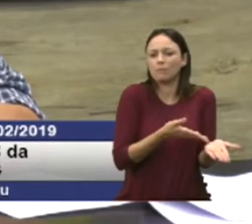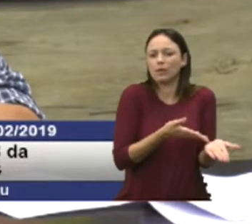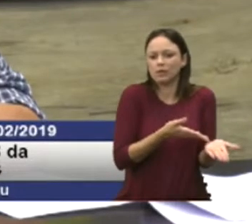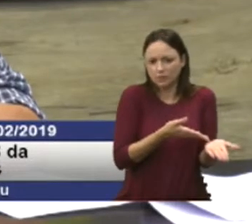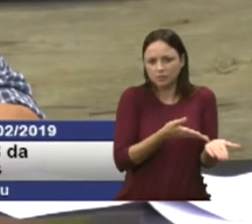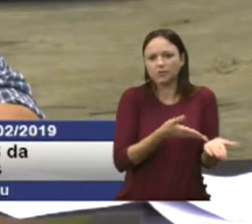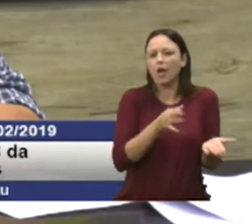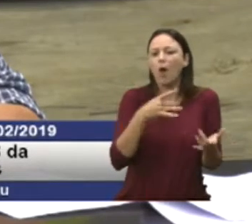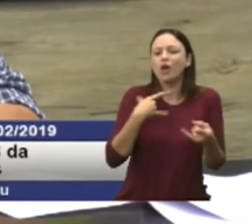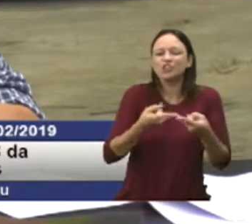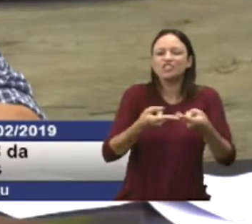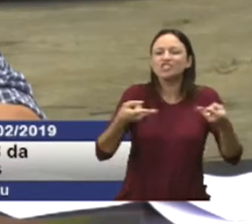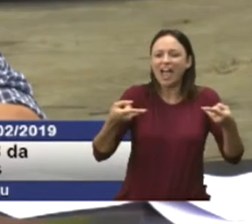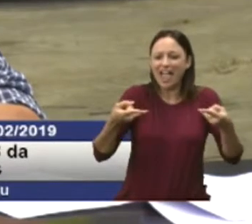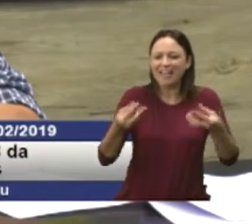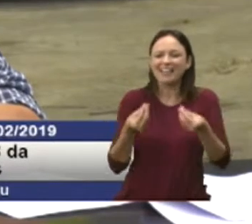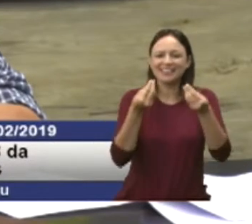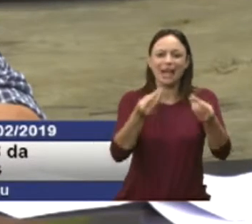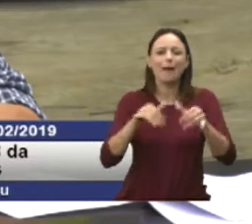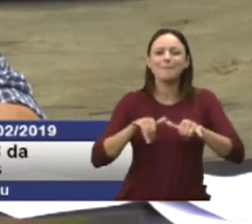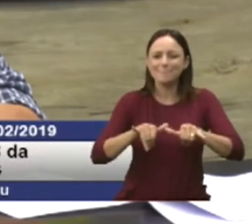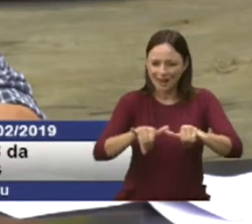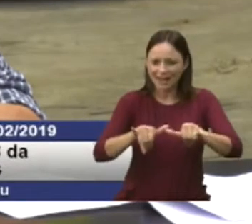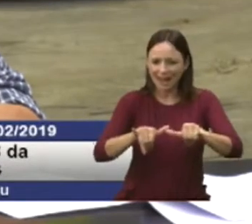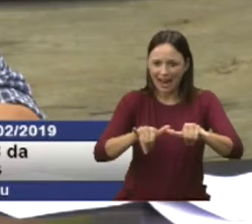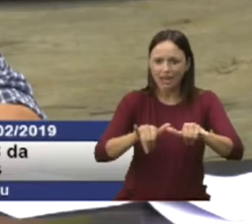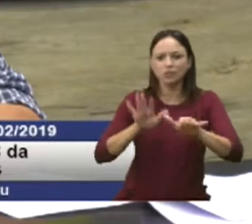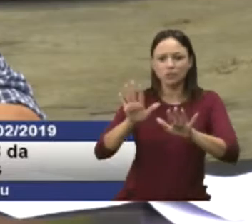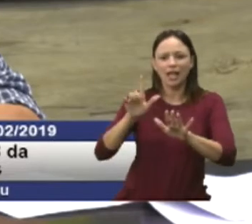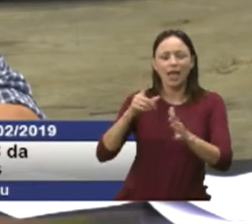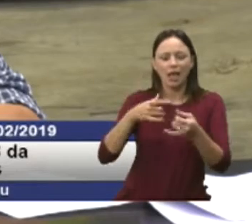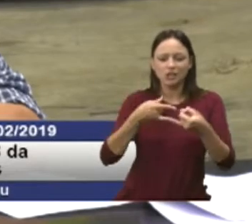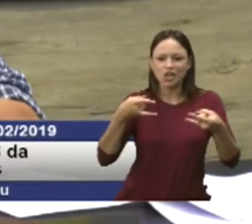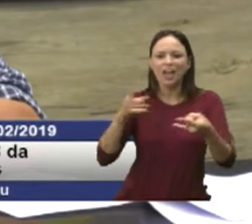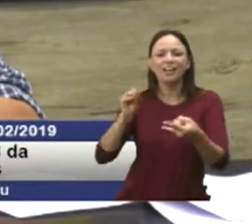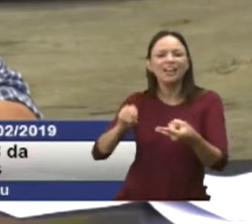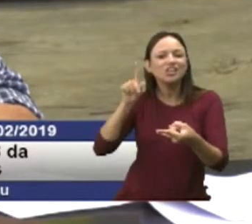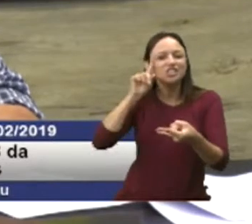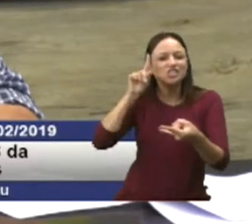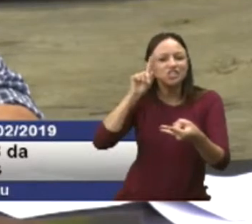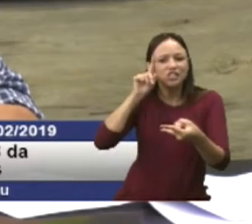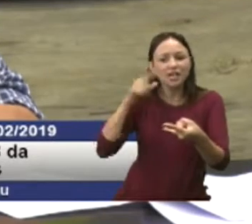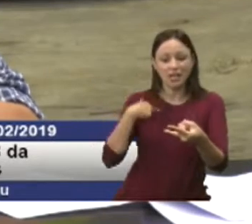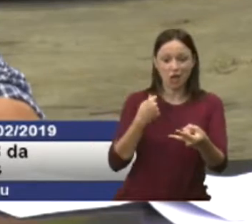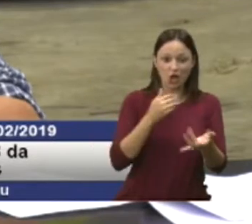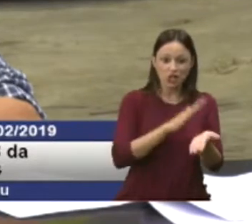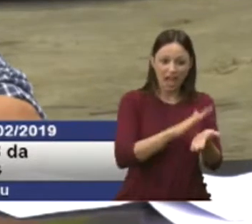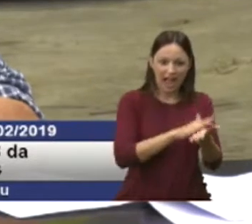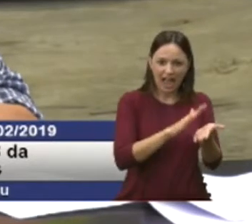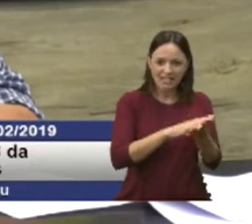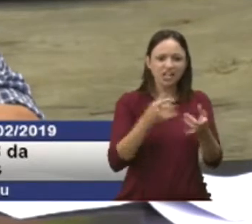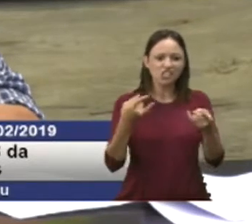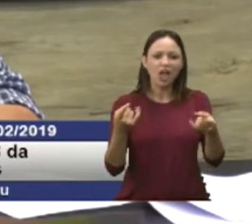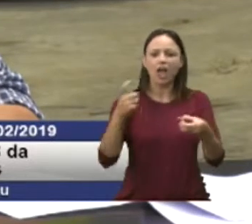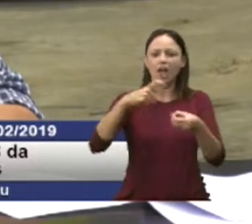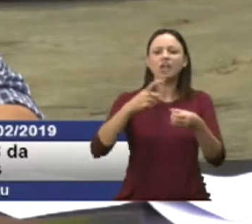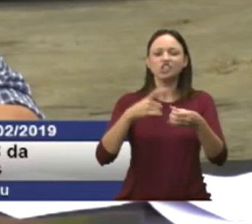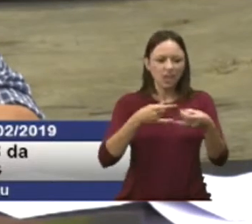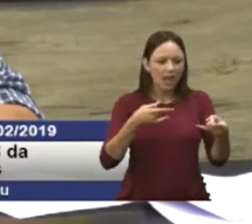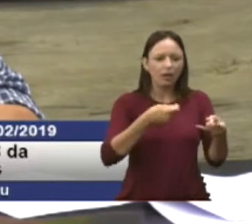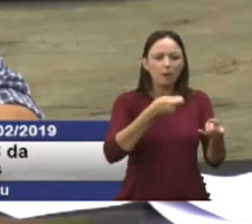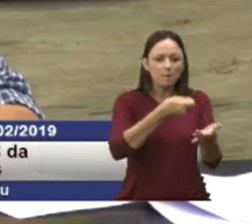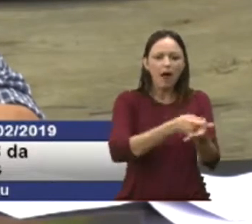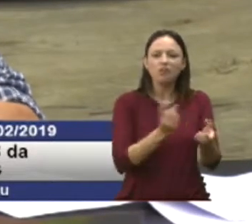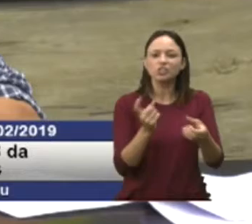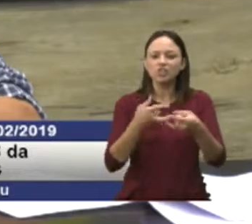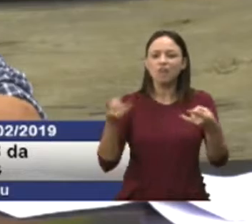no supermercado. Né? Então, se eu gastar o dinheiro, o cheque é devolvido e eu não pago a minha despesa. Tá, então, é a mesma situação com o